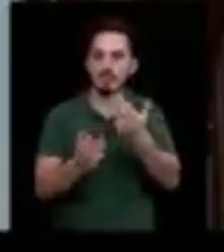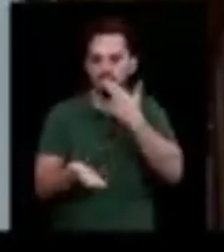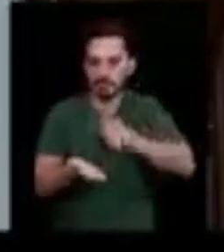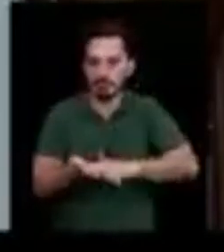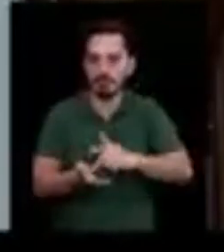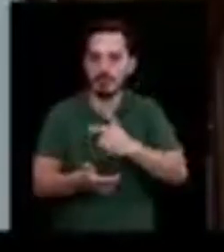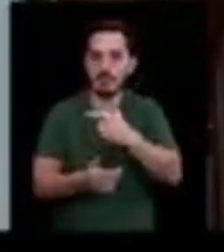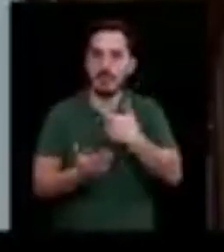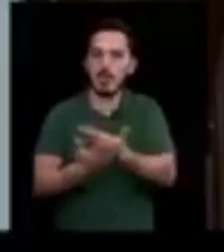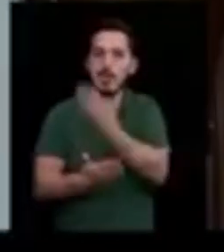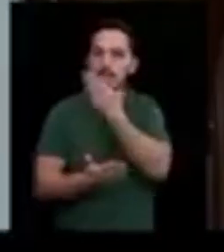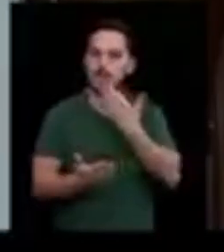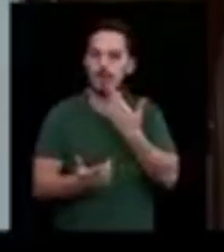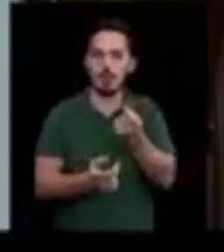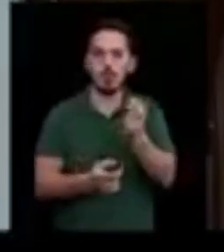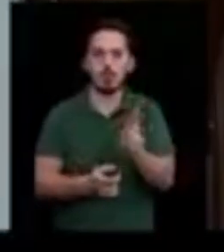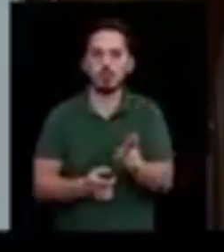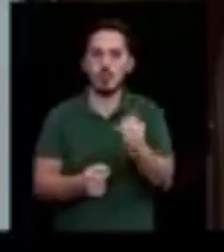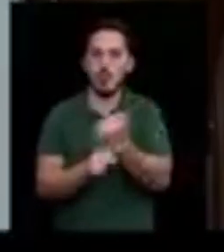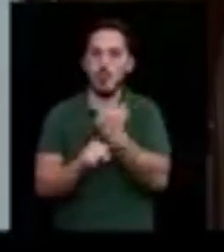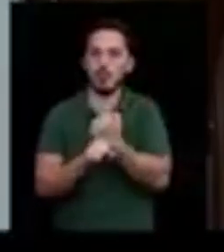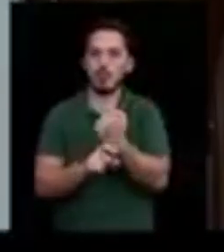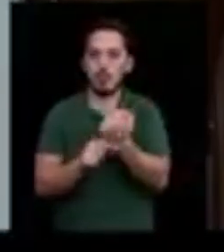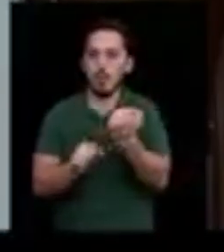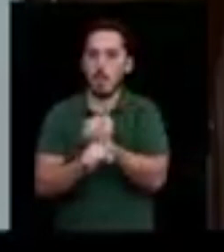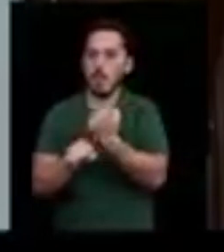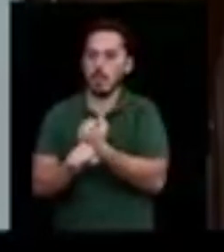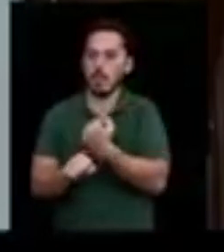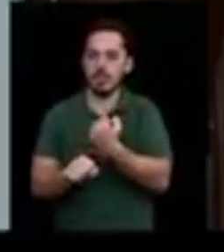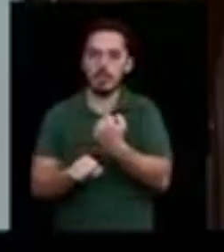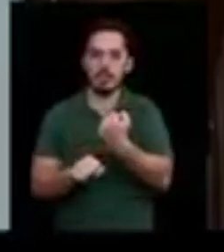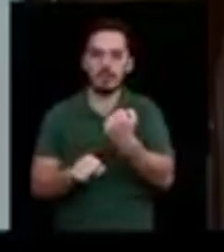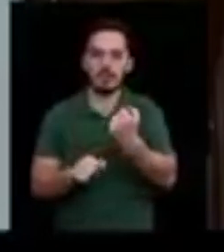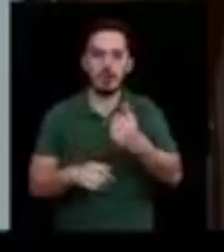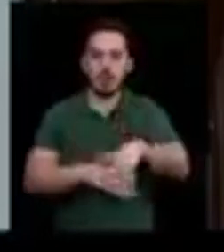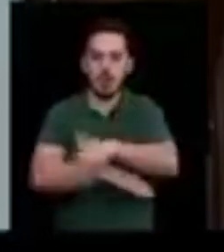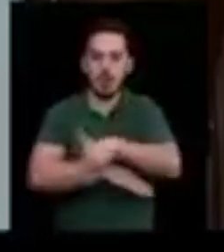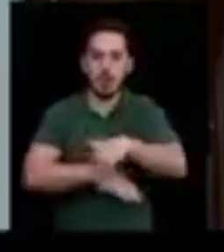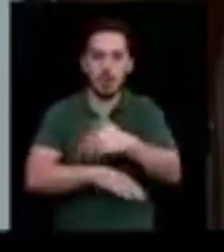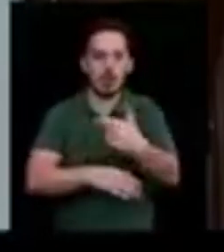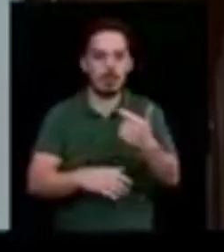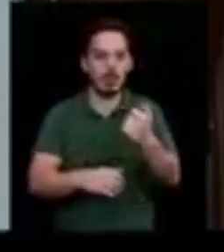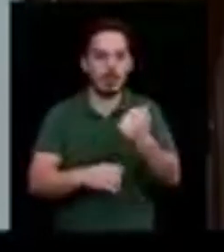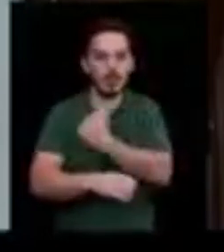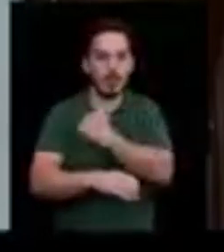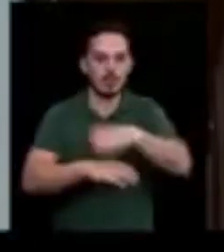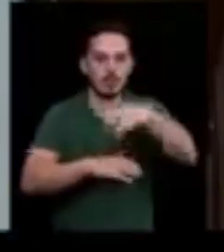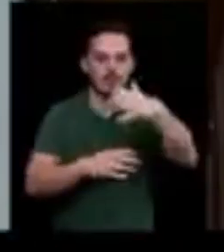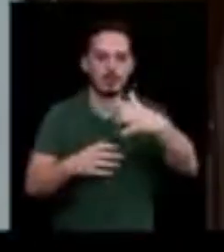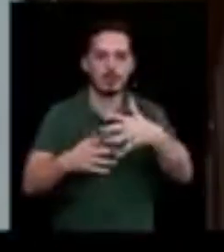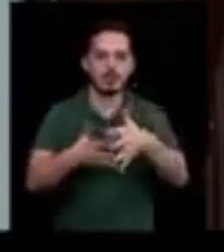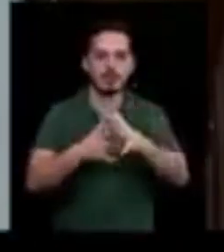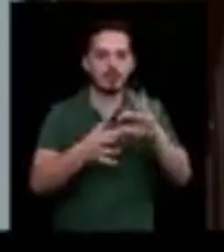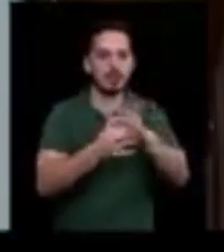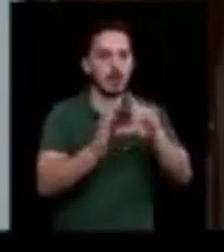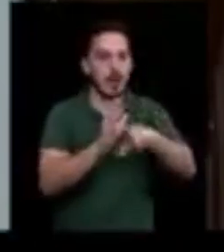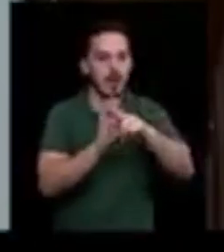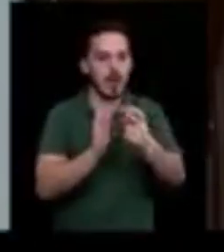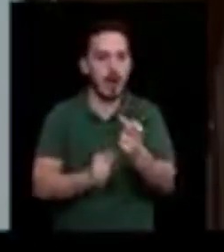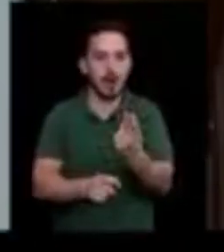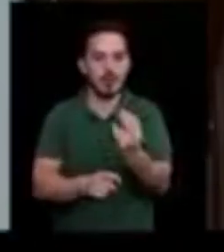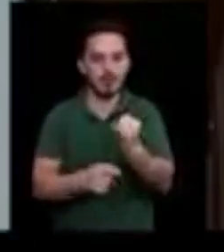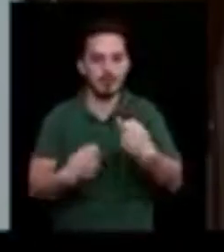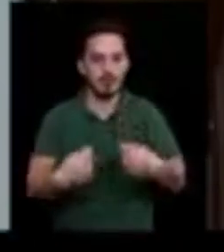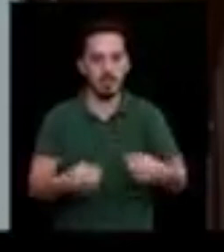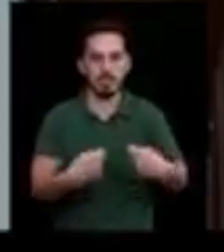ser facilitado o custo de obra, porque são obras de fazer os arruamentos, todas as infraestruturas inerentes à legalização do Mauge são